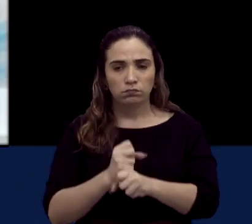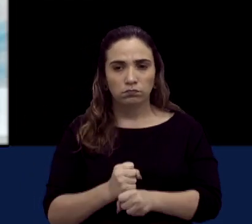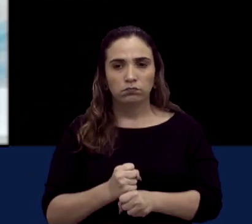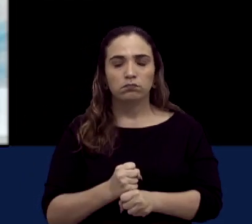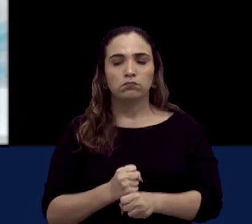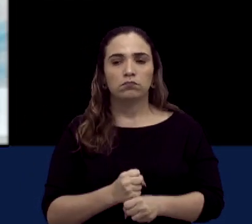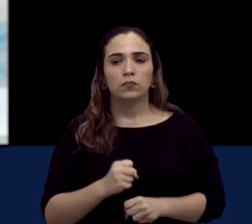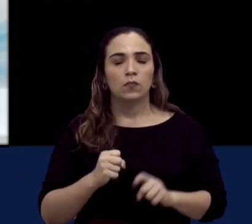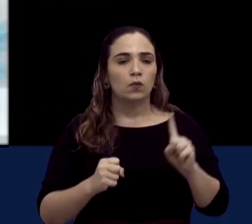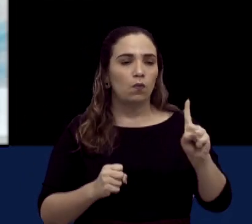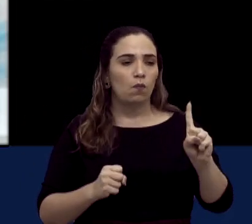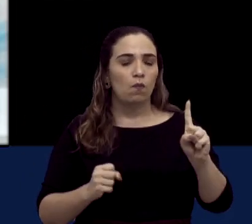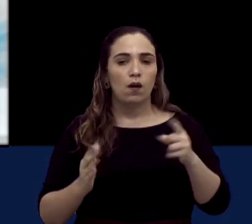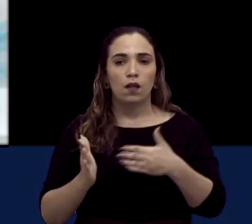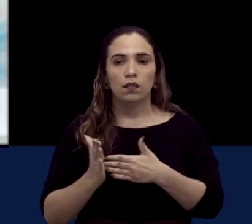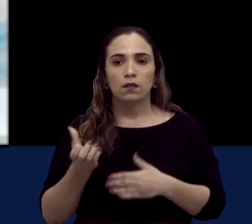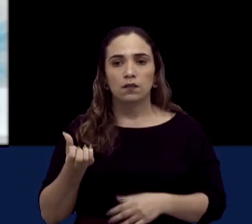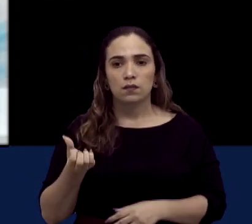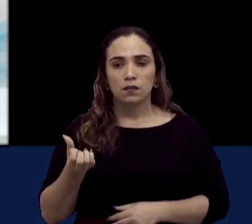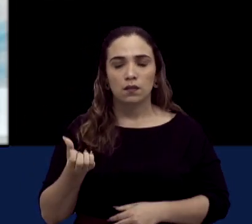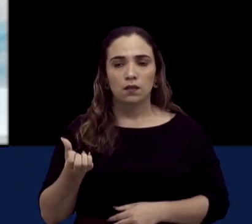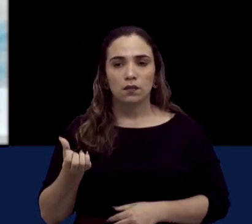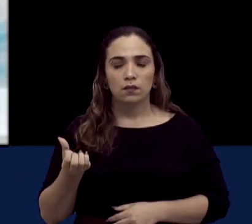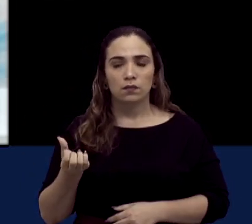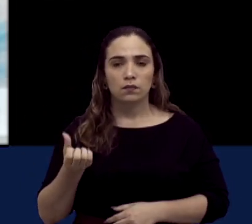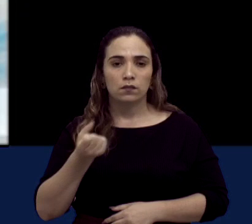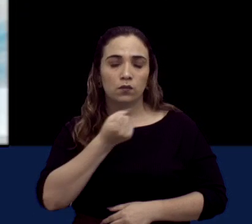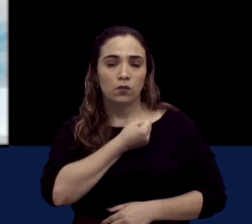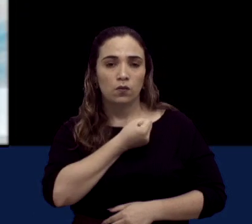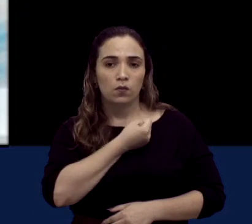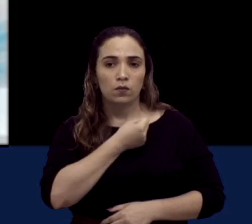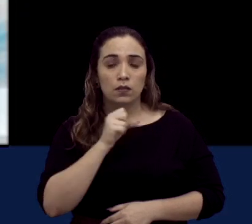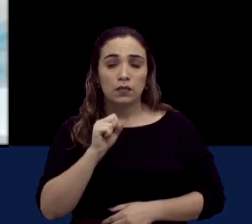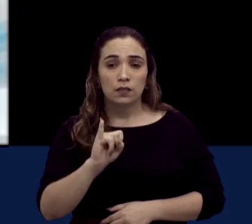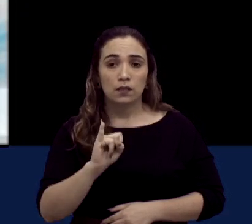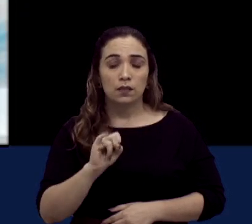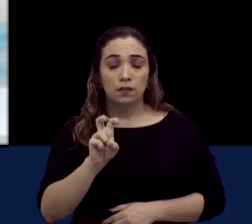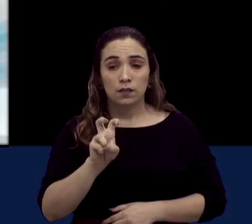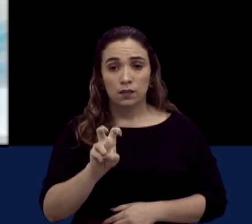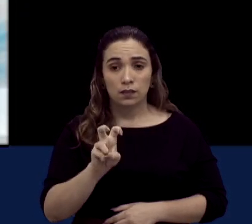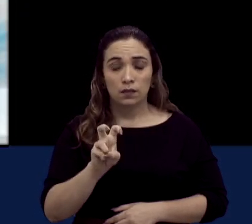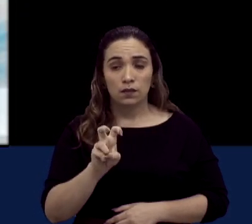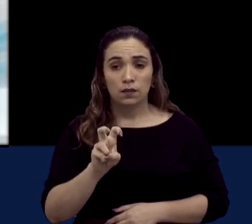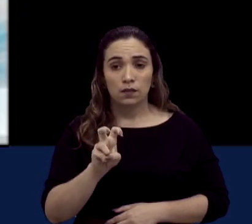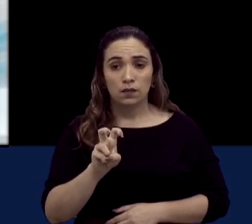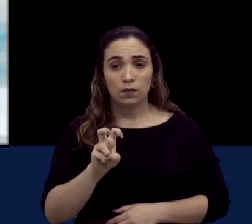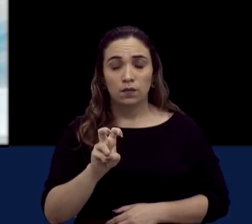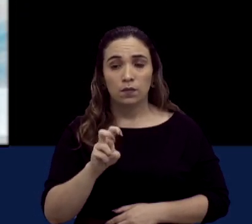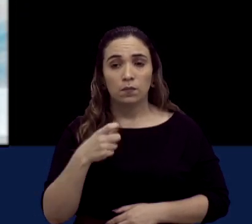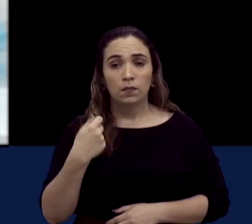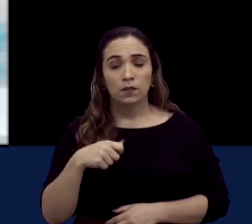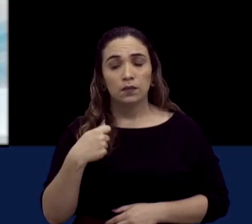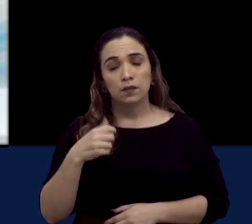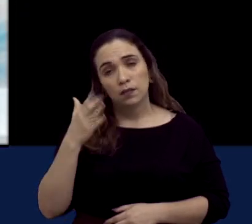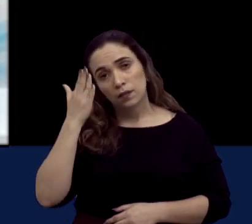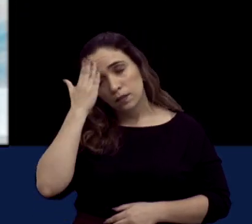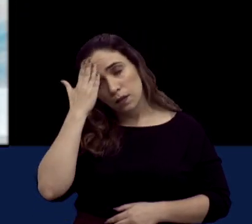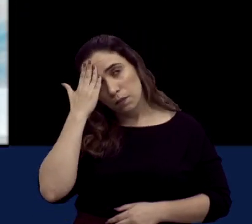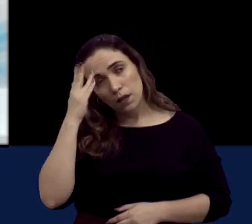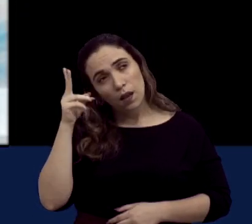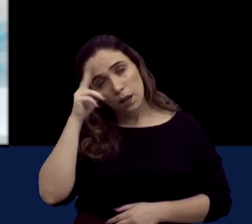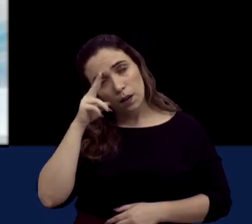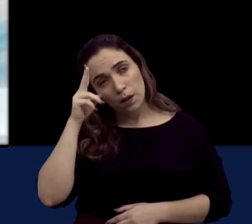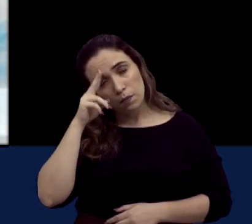uma nota de 1 a 6 para você. Se você der, por exemplo, um 5, é importante que você tente